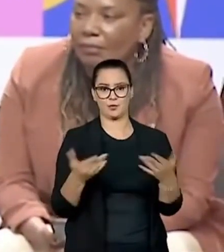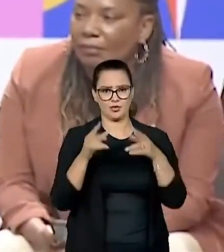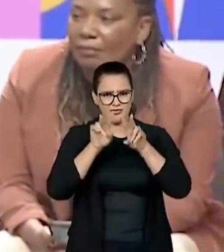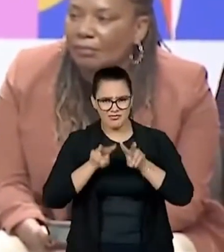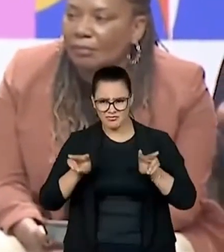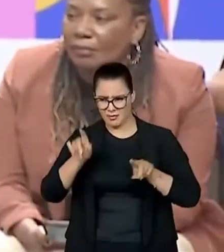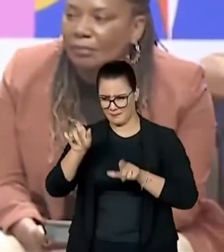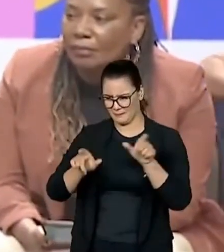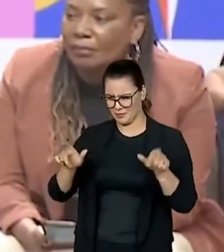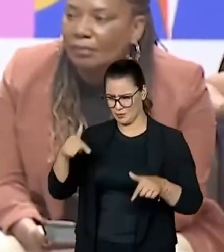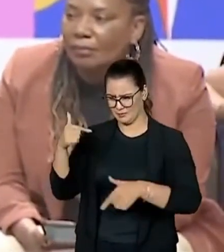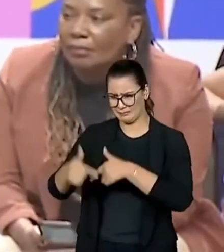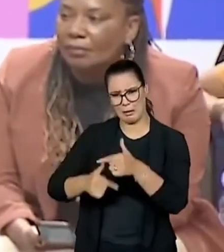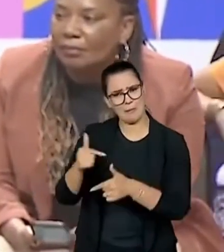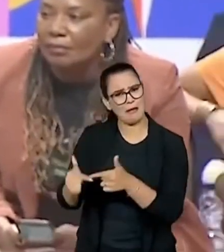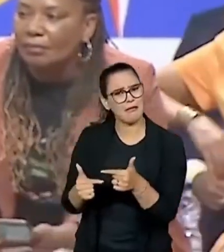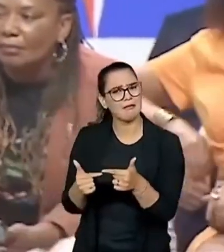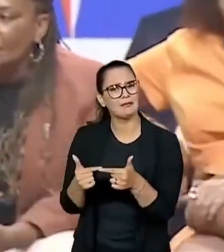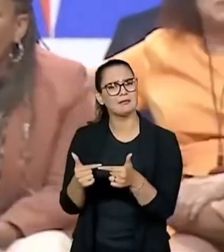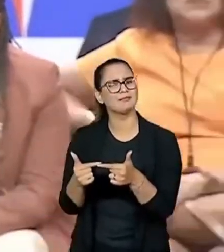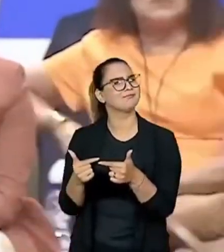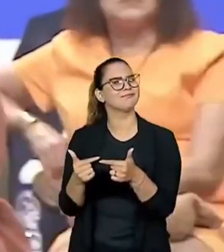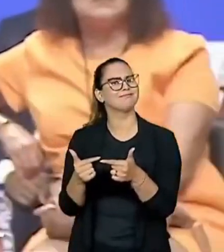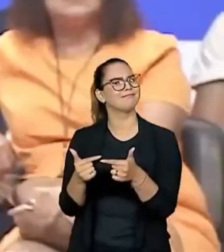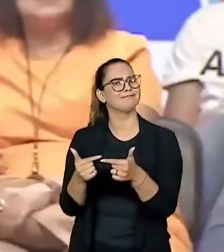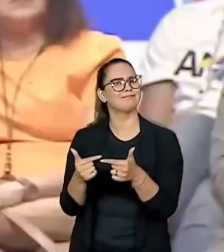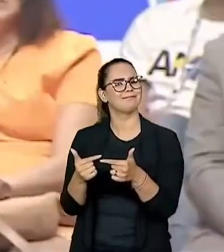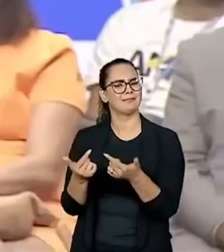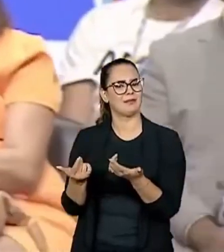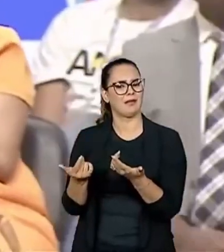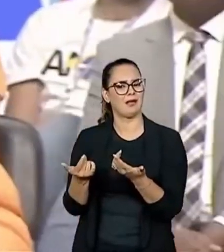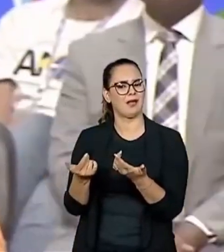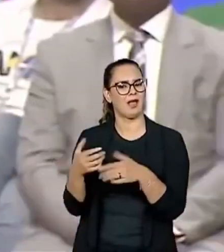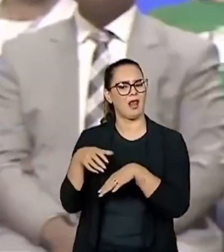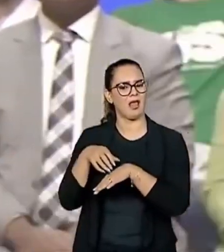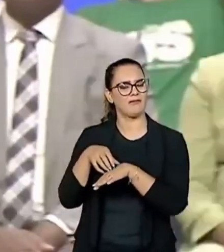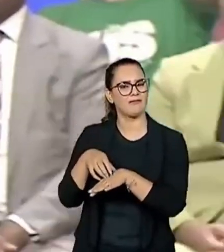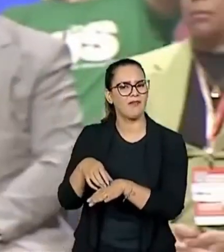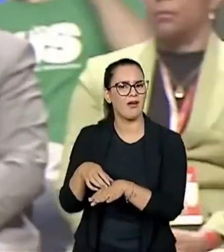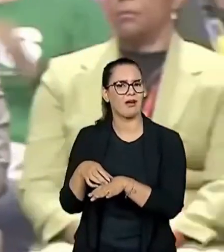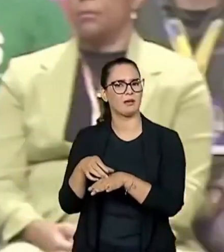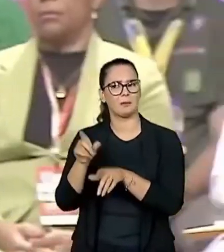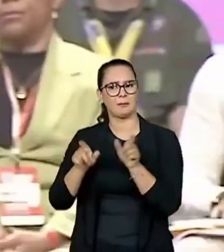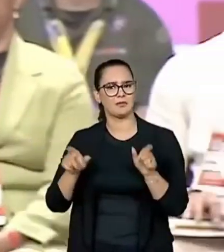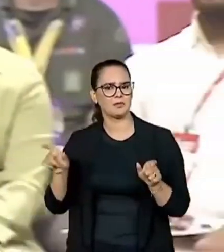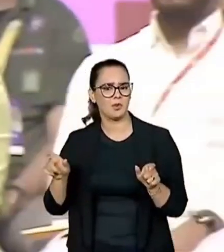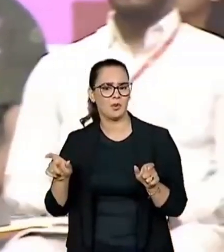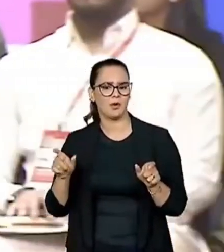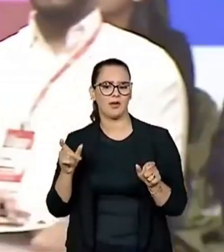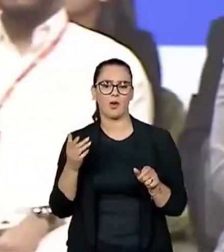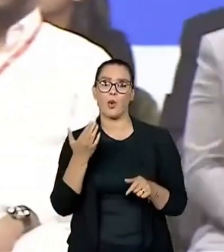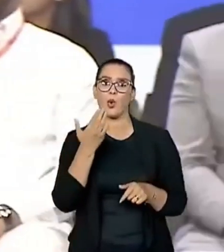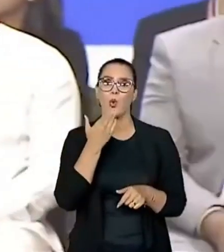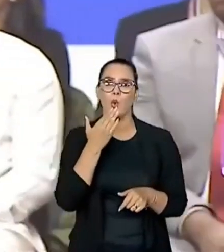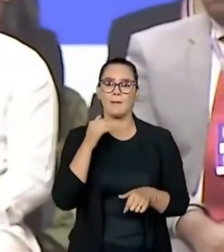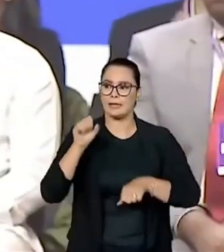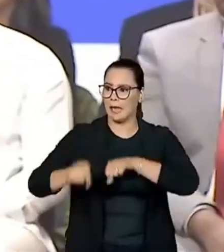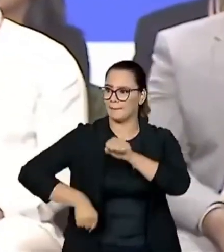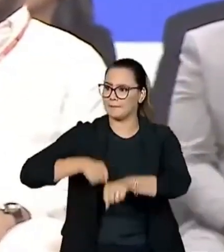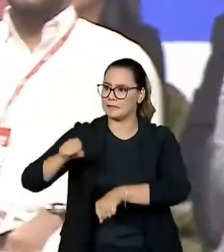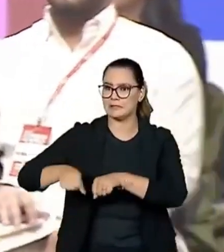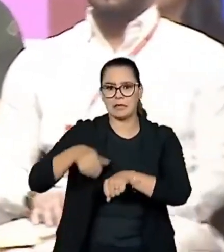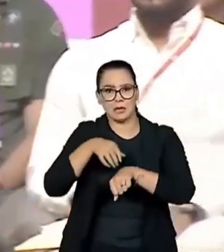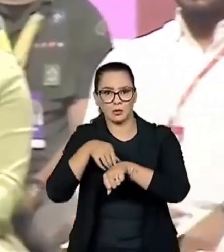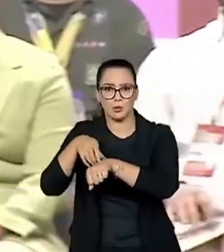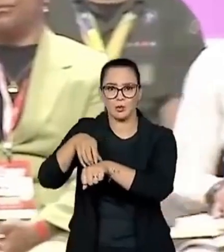gente trabalhando, sabe, carregando passageiro. Hoje a gente vê gente carregando comida numa bicicleta